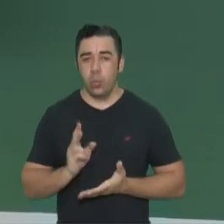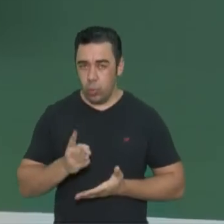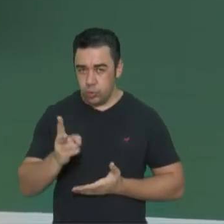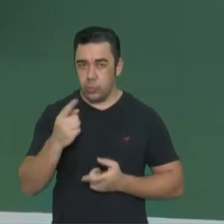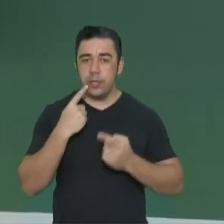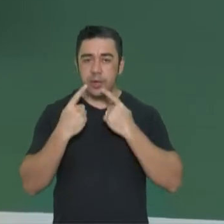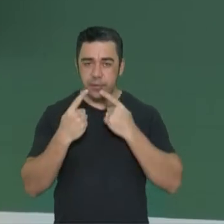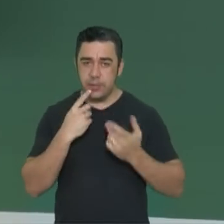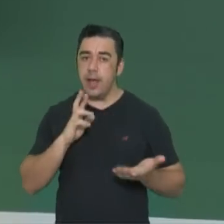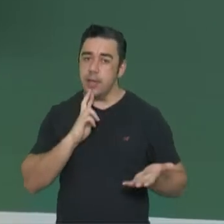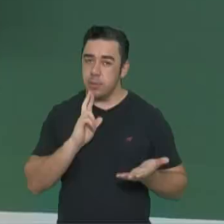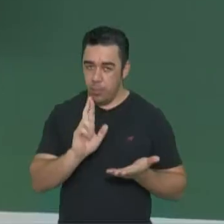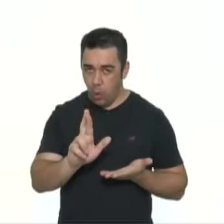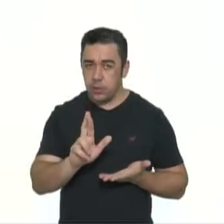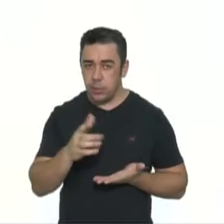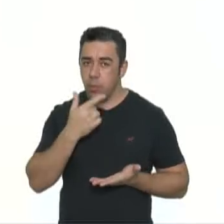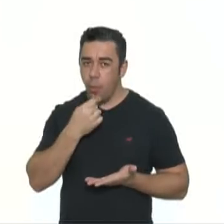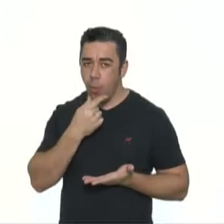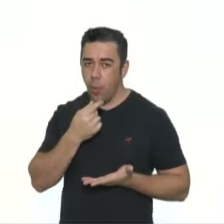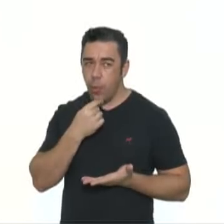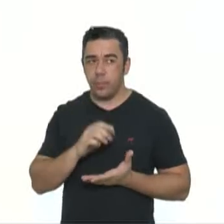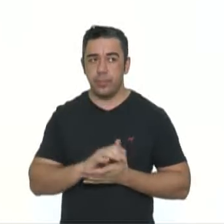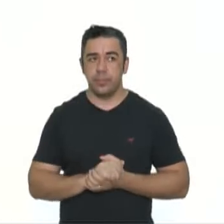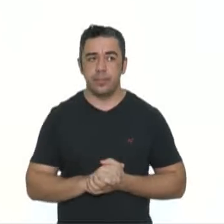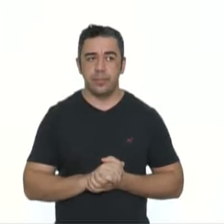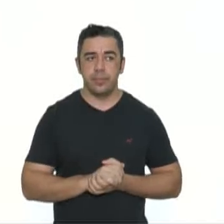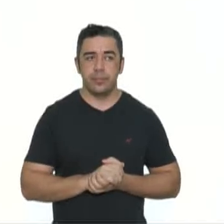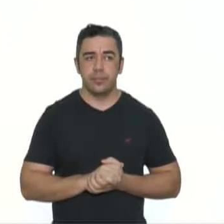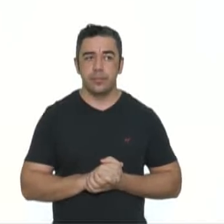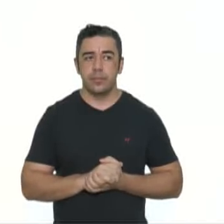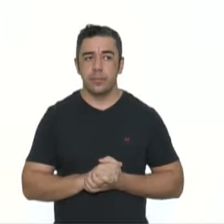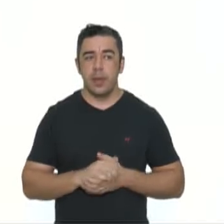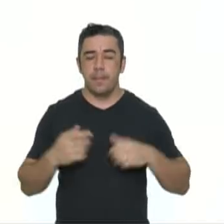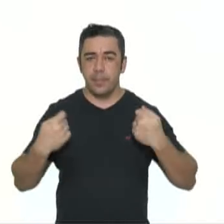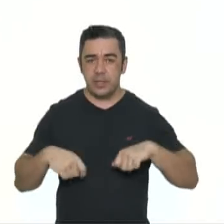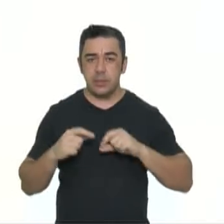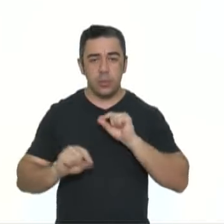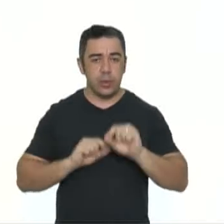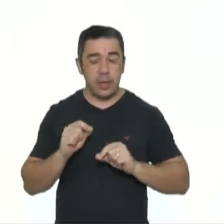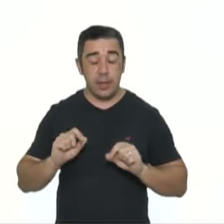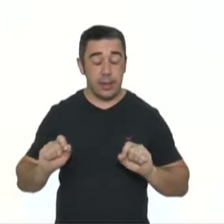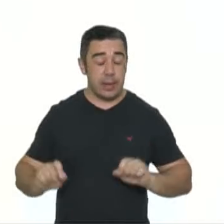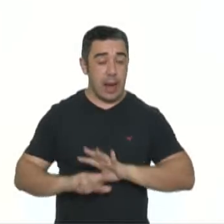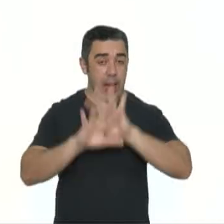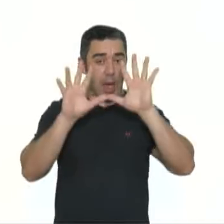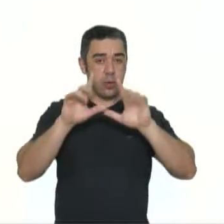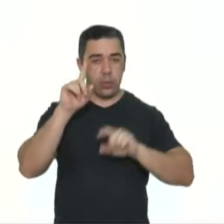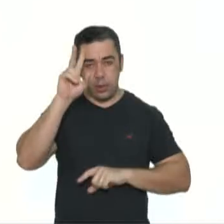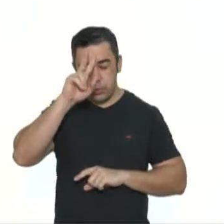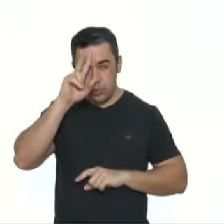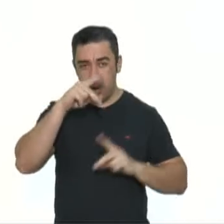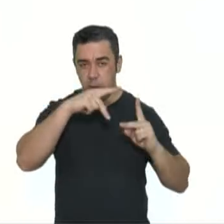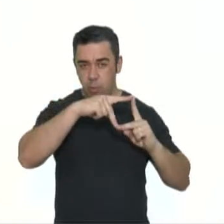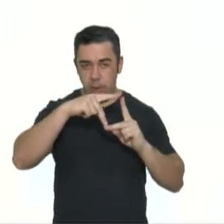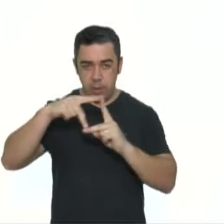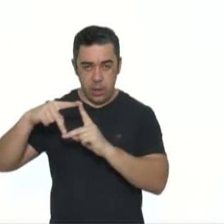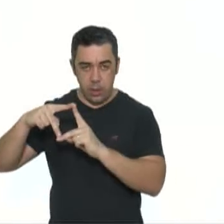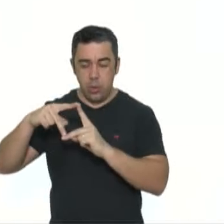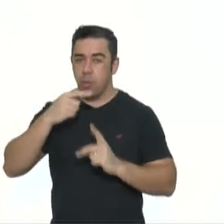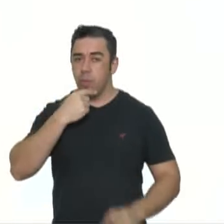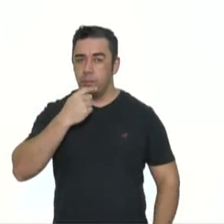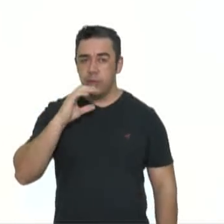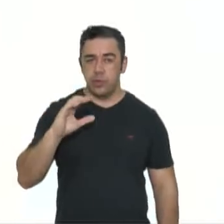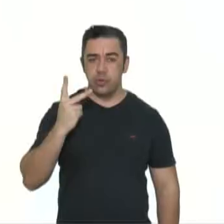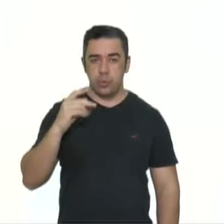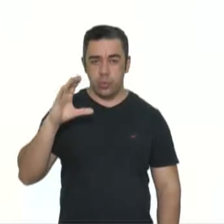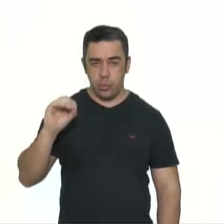agora a resposta daquela primeira pergunta, né? Marcos Bagno responde, é preciso sempre deixar bem claro que as historinhas do Chico Bento, assim como